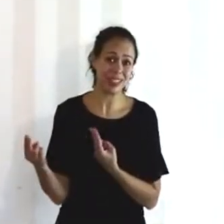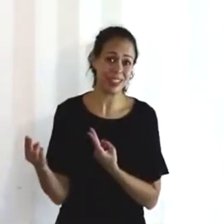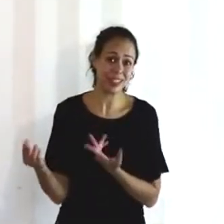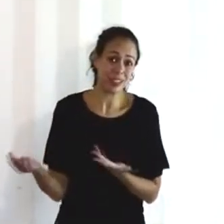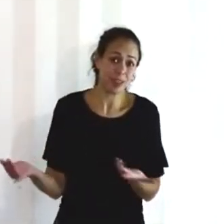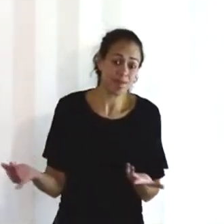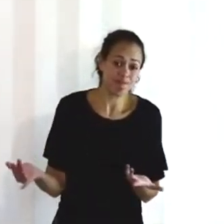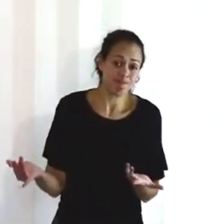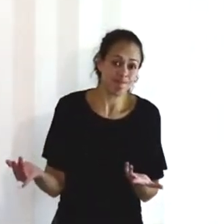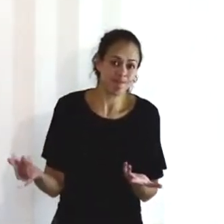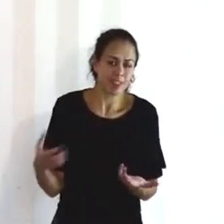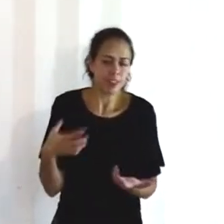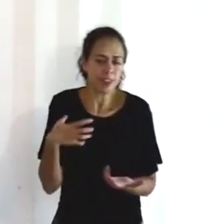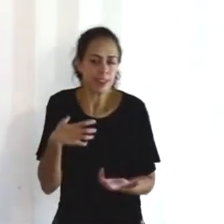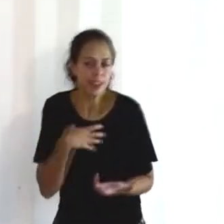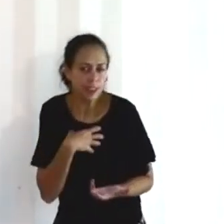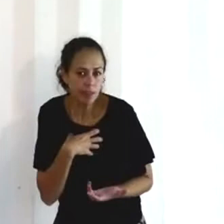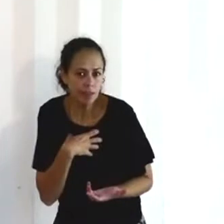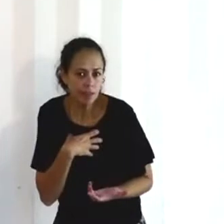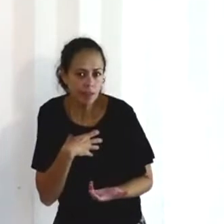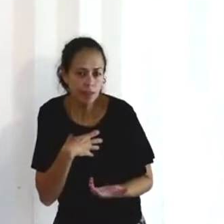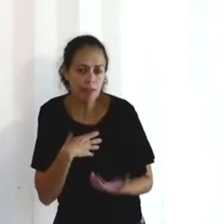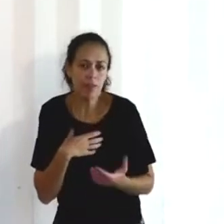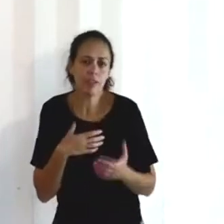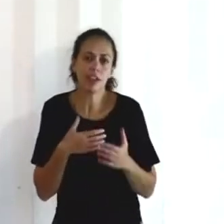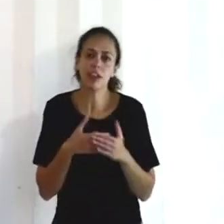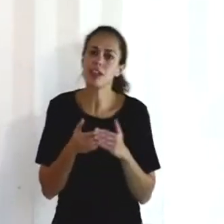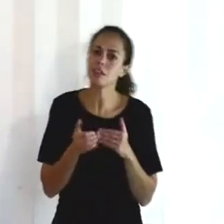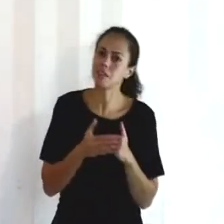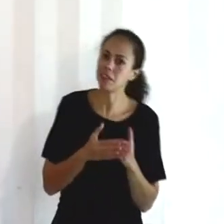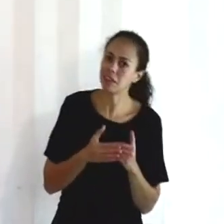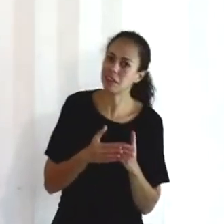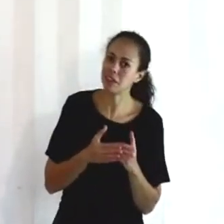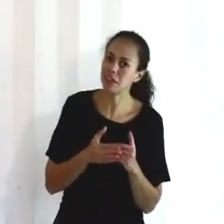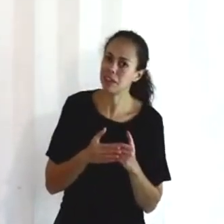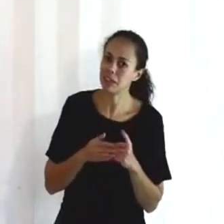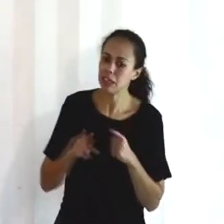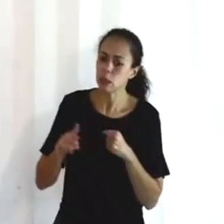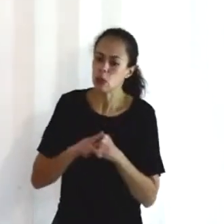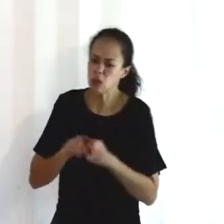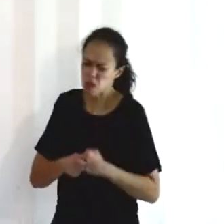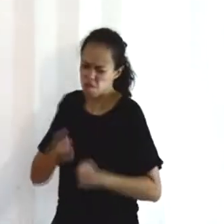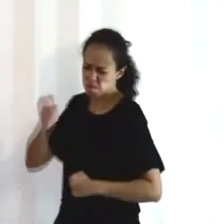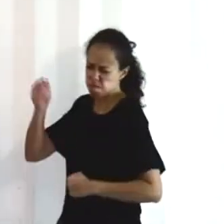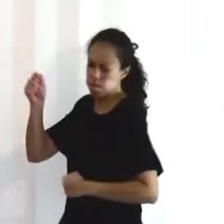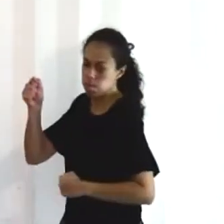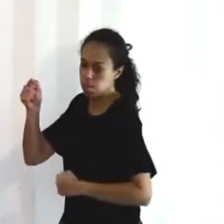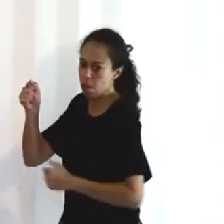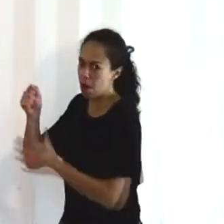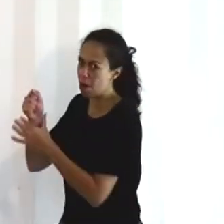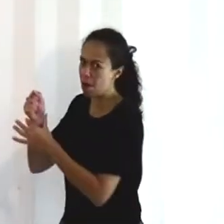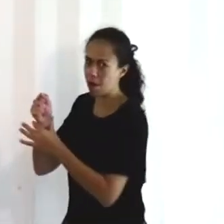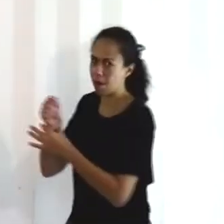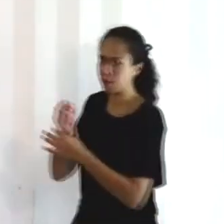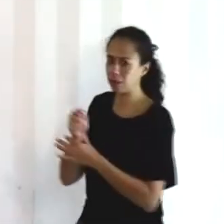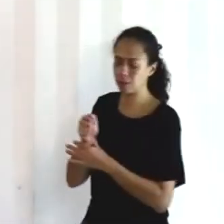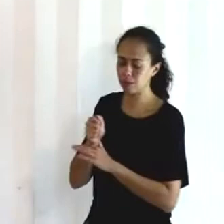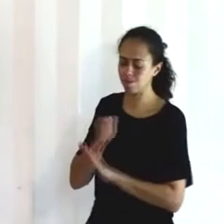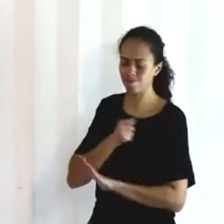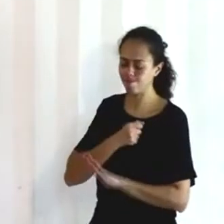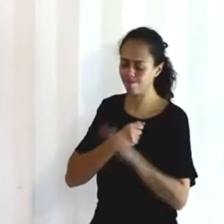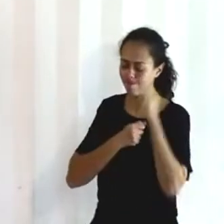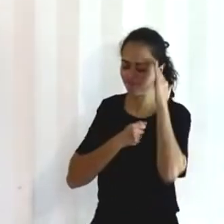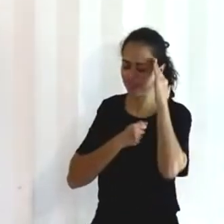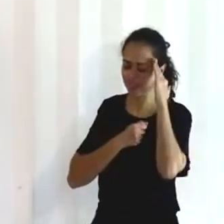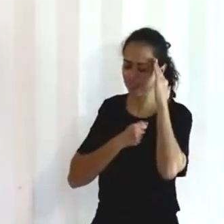alguma compaixão daquela mulher. Bom, é como se o rei dissesse isso para este servo